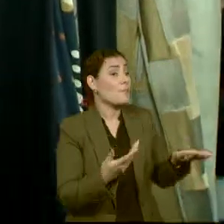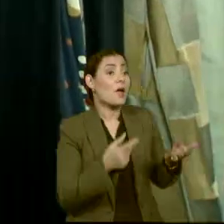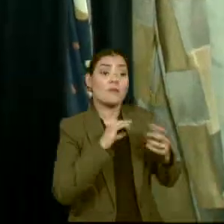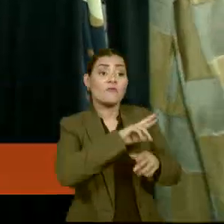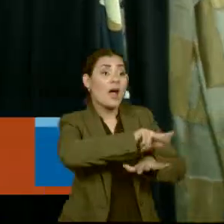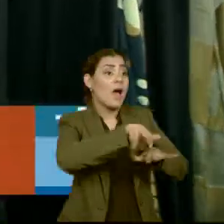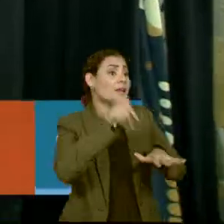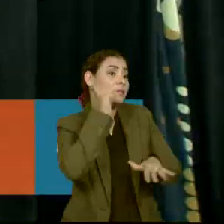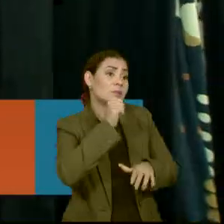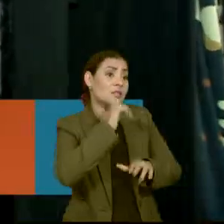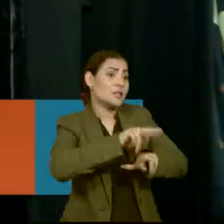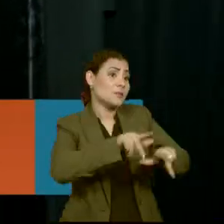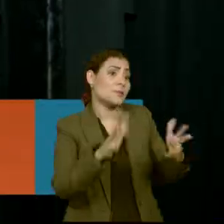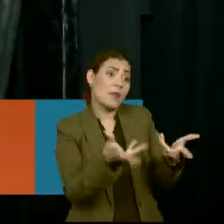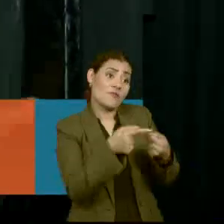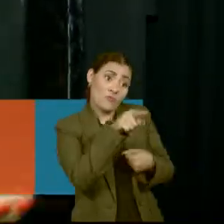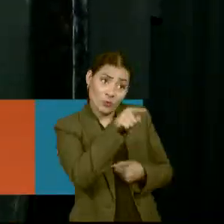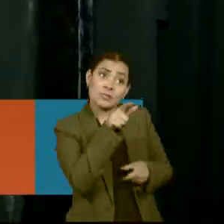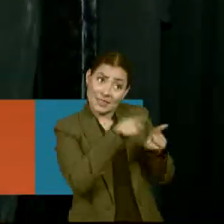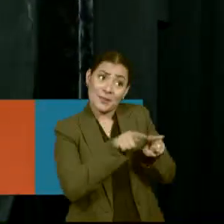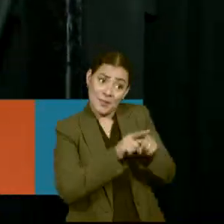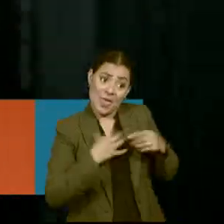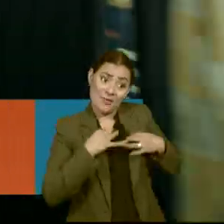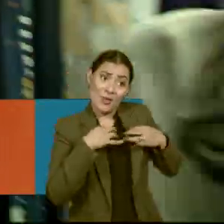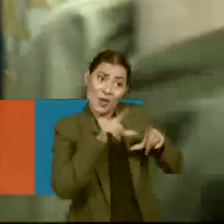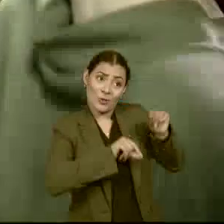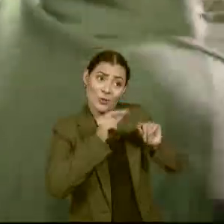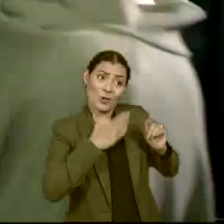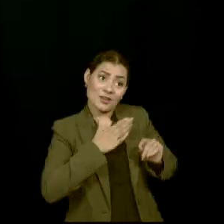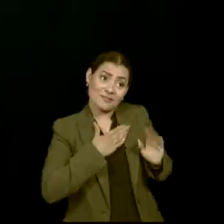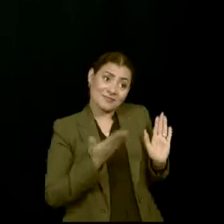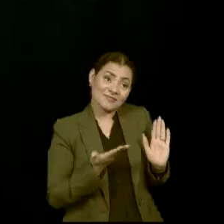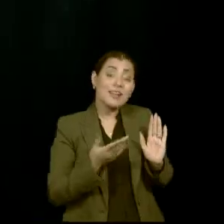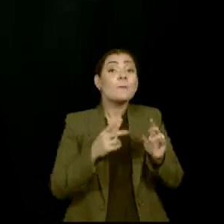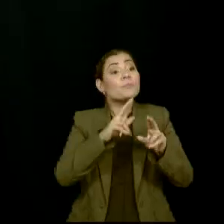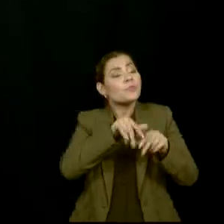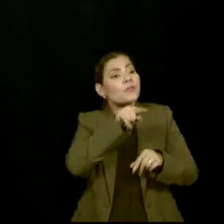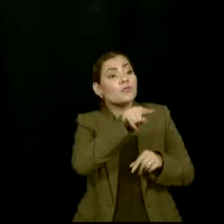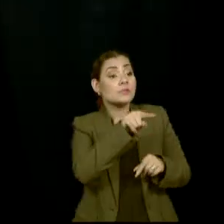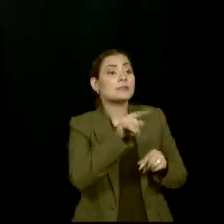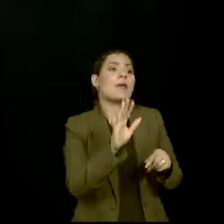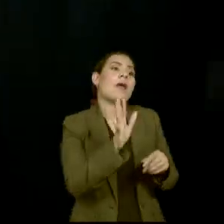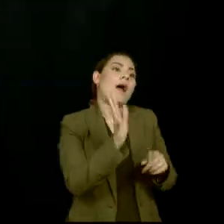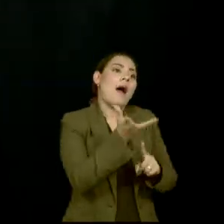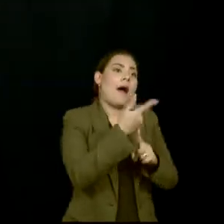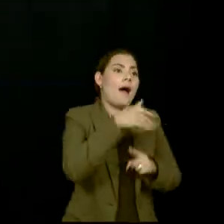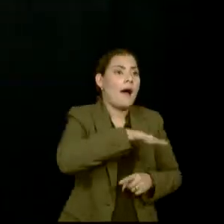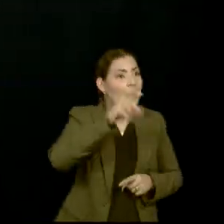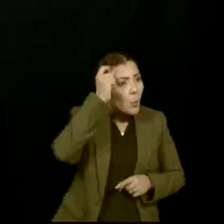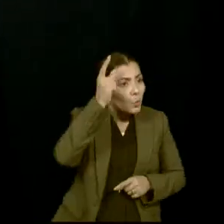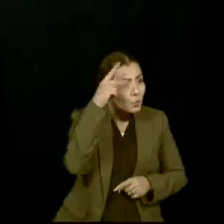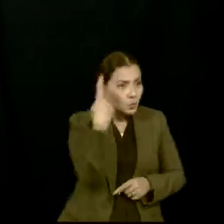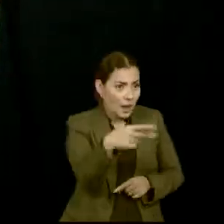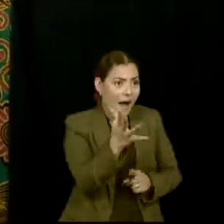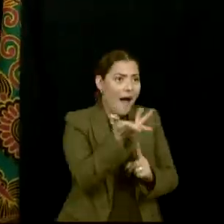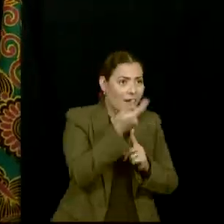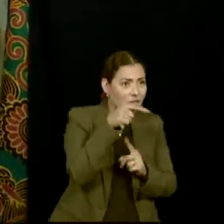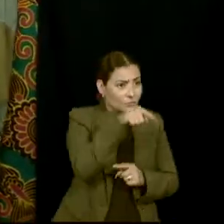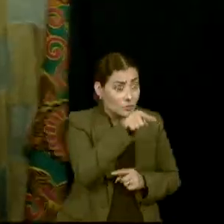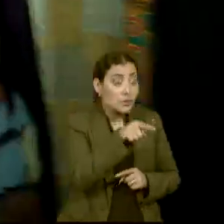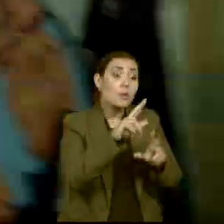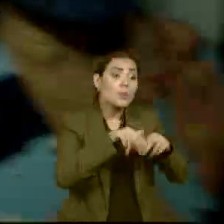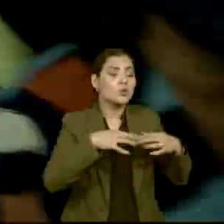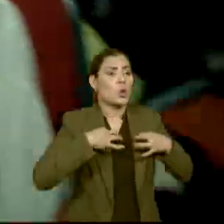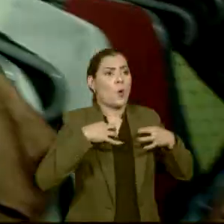várias meninas maravilhosas. Você é uma delas. Adoro. Você faz variedade, Cultura, umas coisas. Então, você usa umas roupas